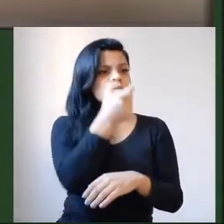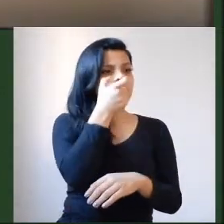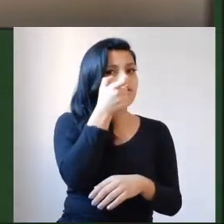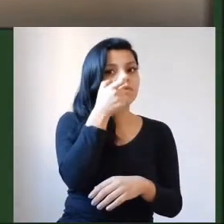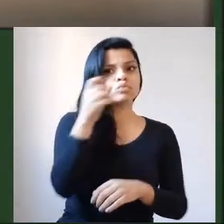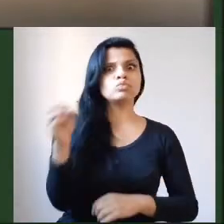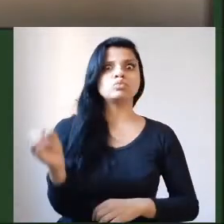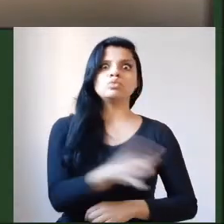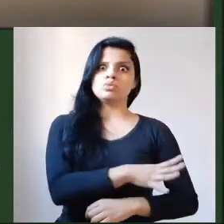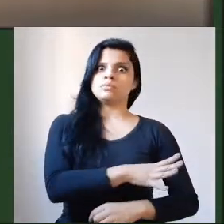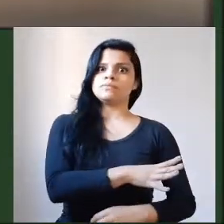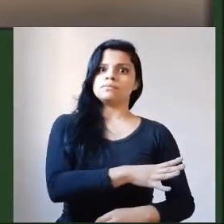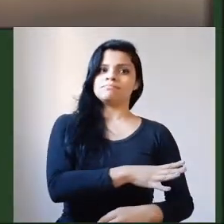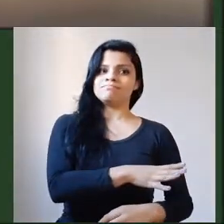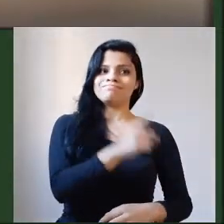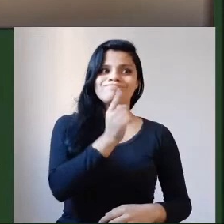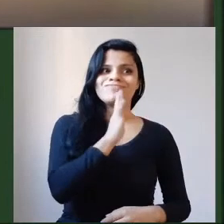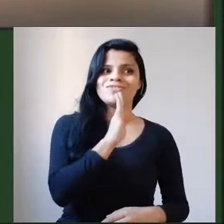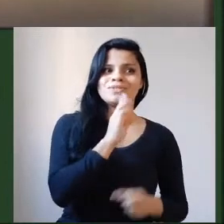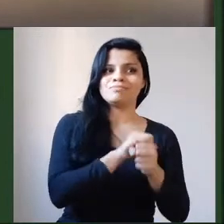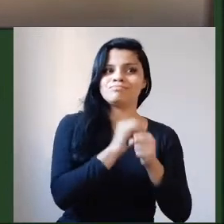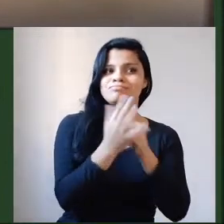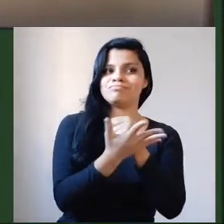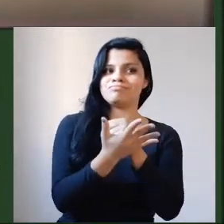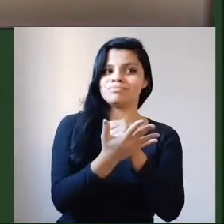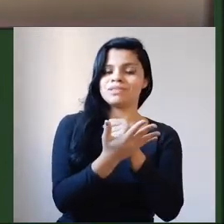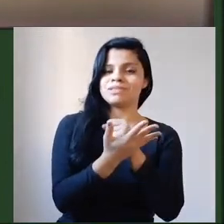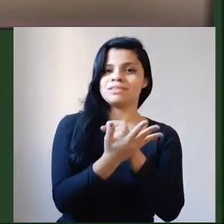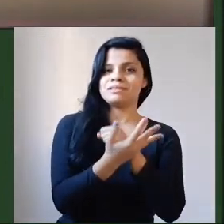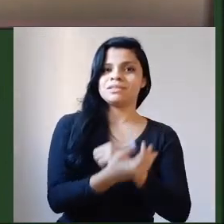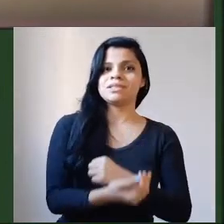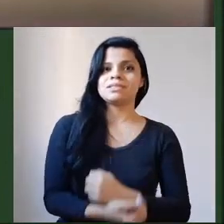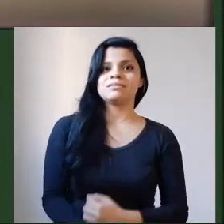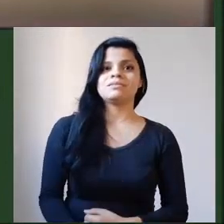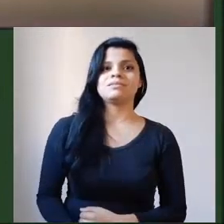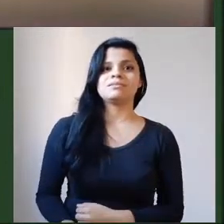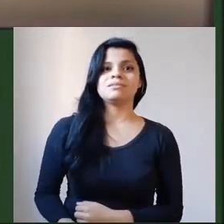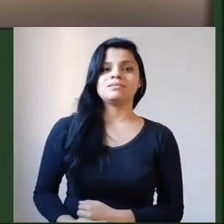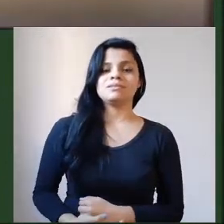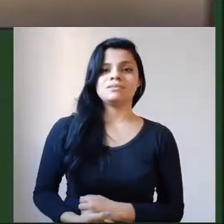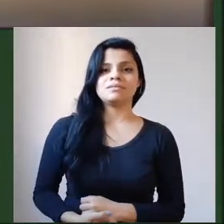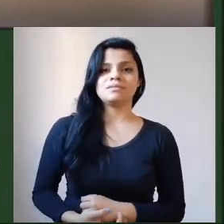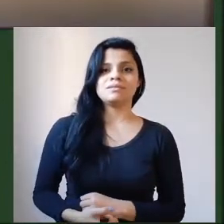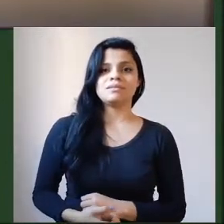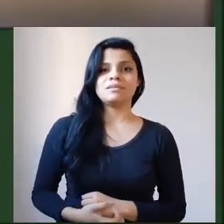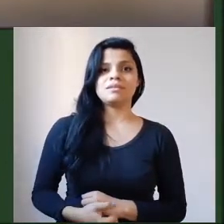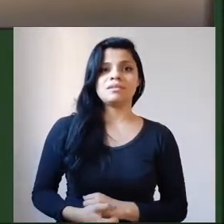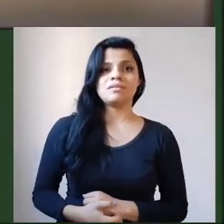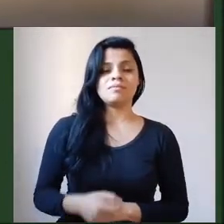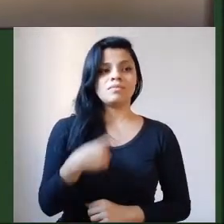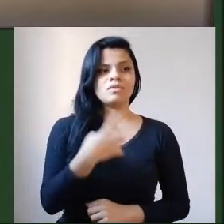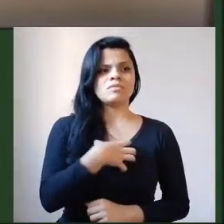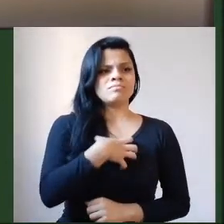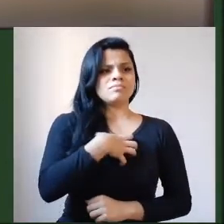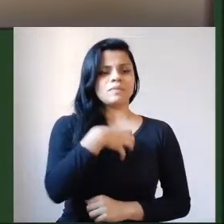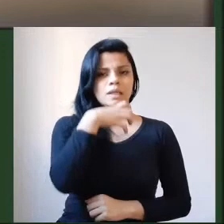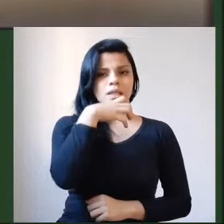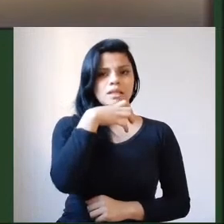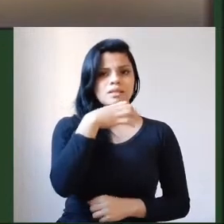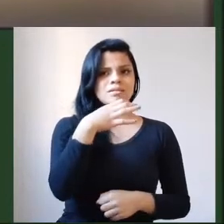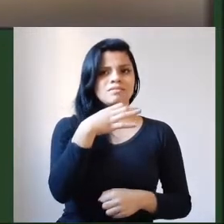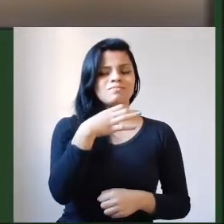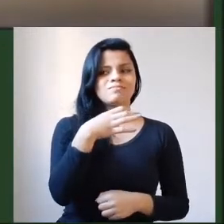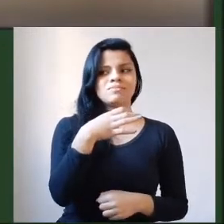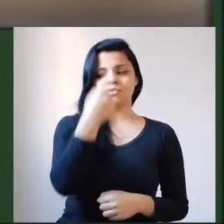medo, mas eu acho que a gente tinha algumas coisas muito bem estabelecidas, sabe? Que